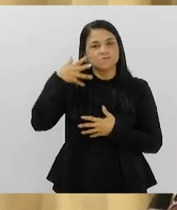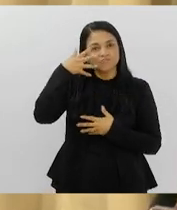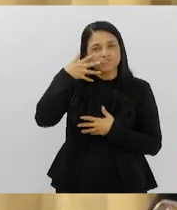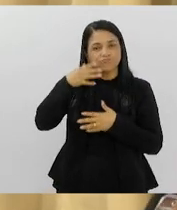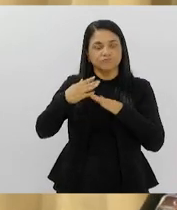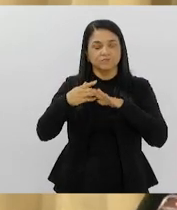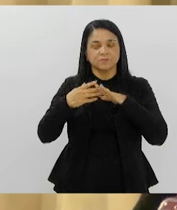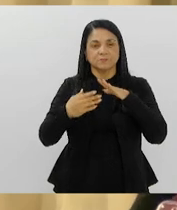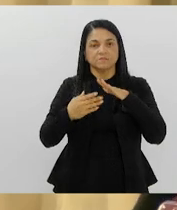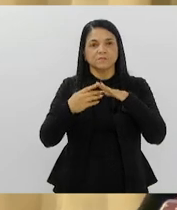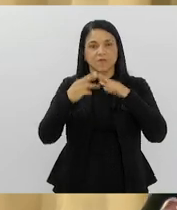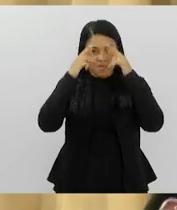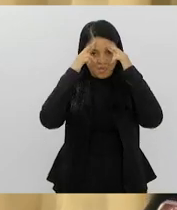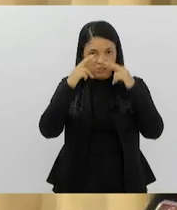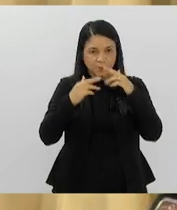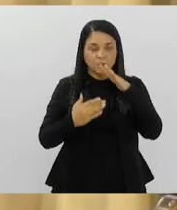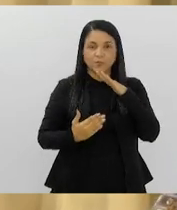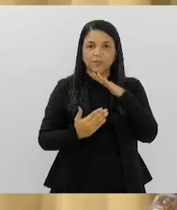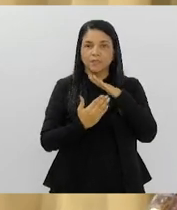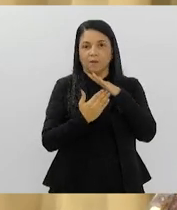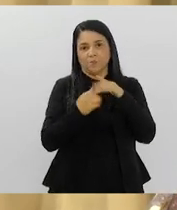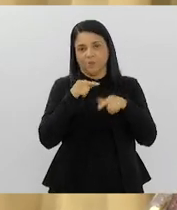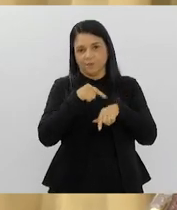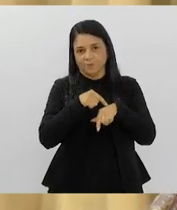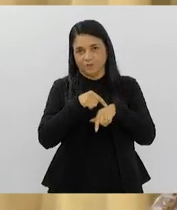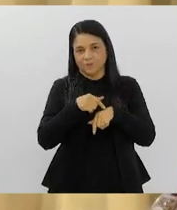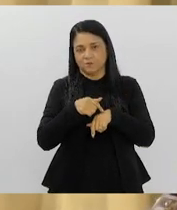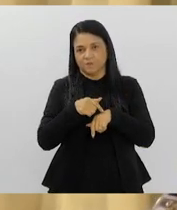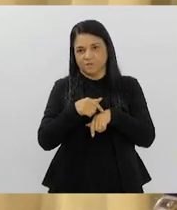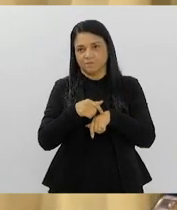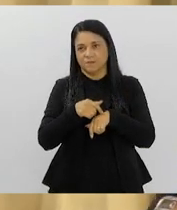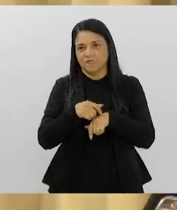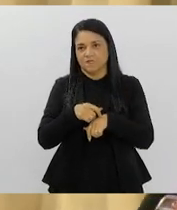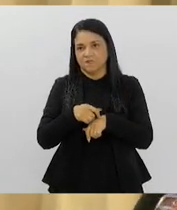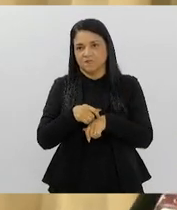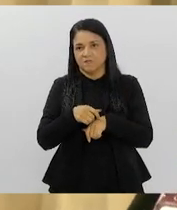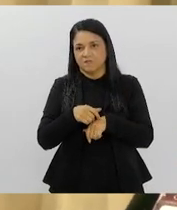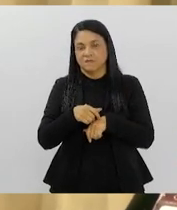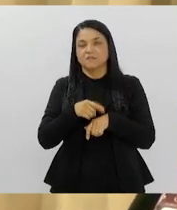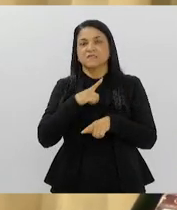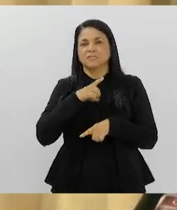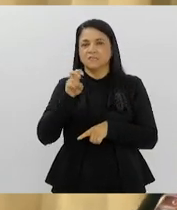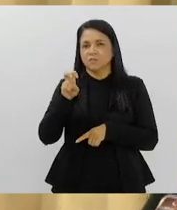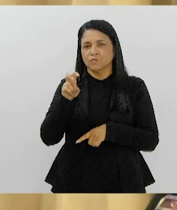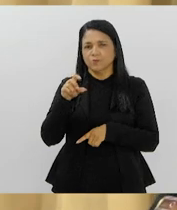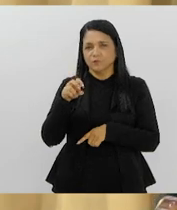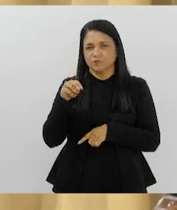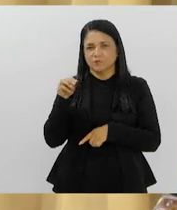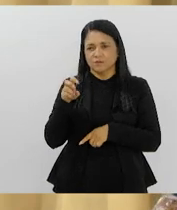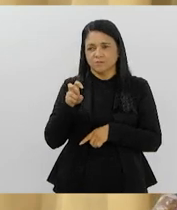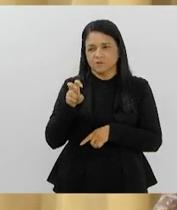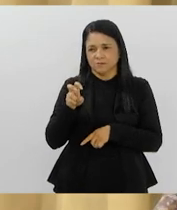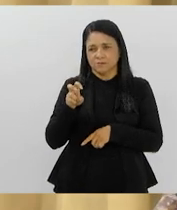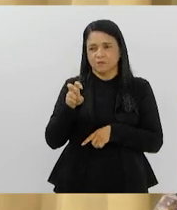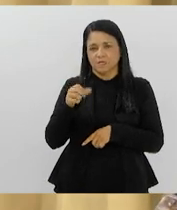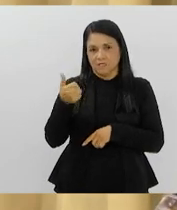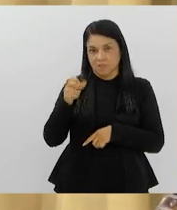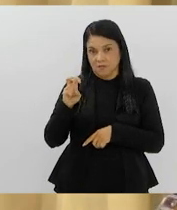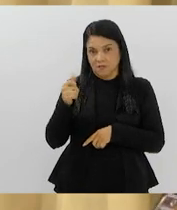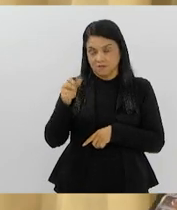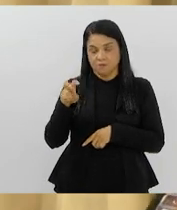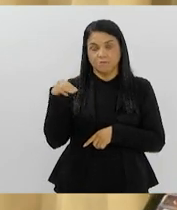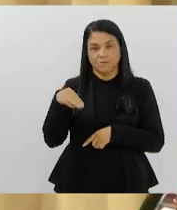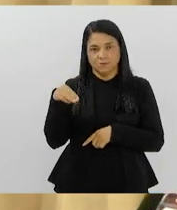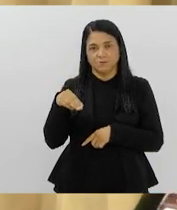né, dos 15 minutos de cada um de fala. Já estamos com o tempo já atrasado de novo, como aconteceu na manhã, para que a gente possa dar o cumprimento à